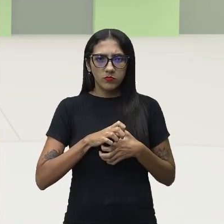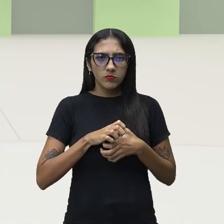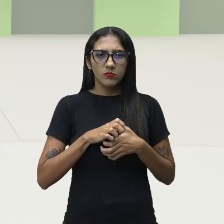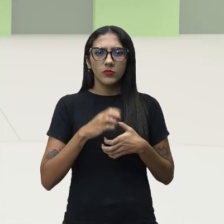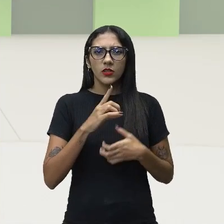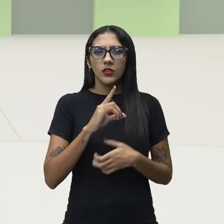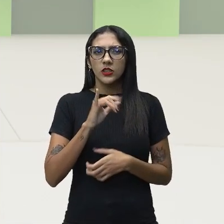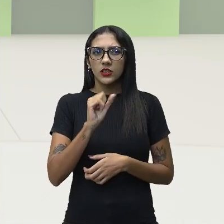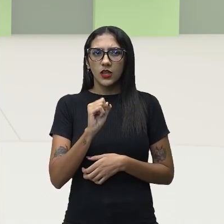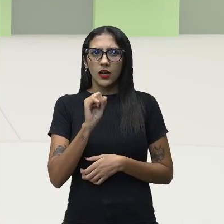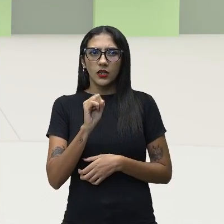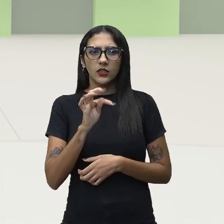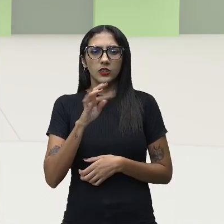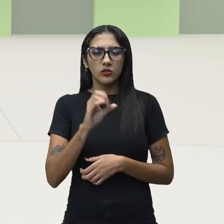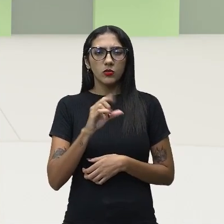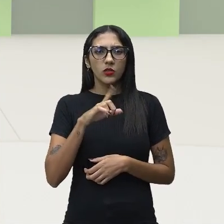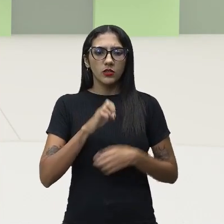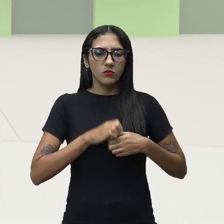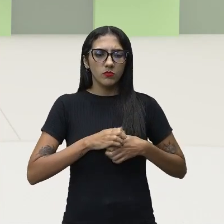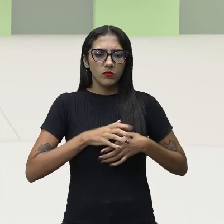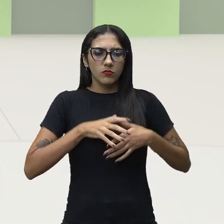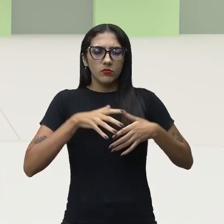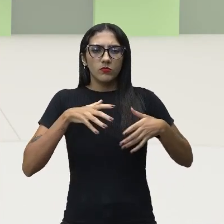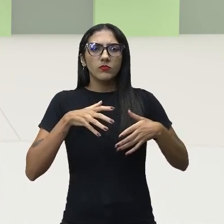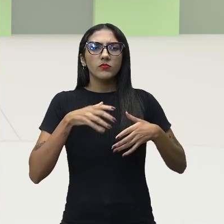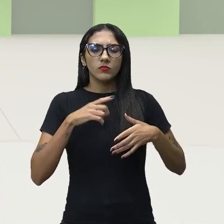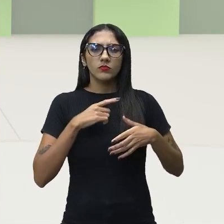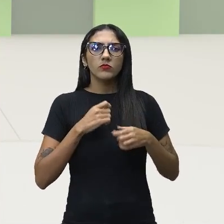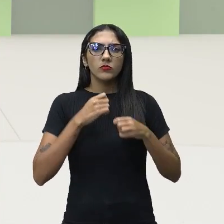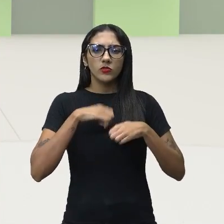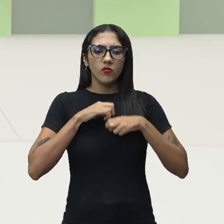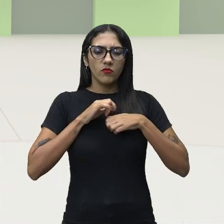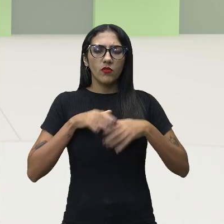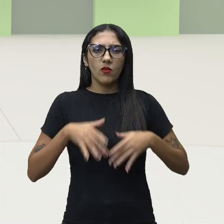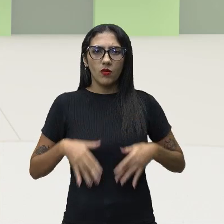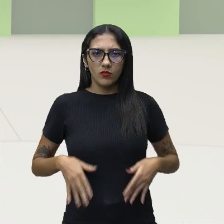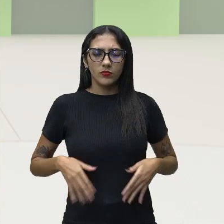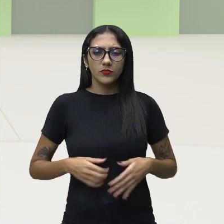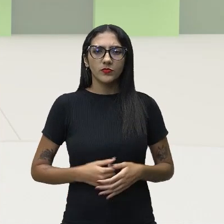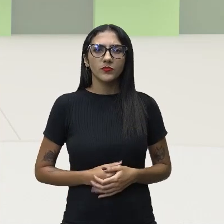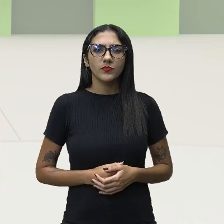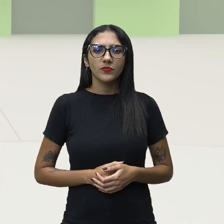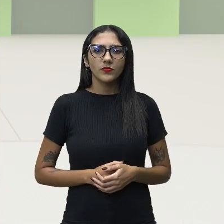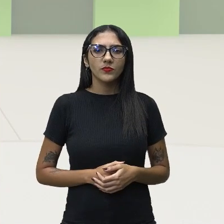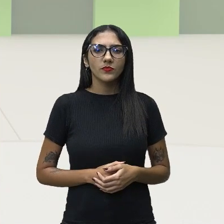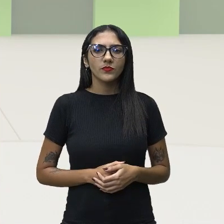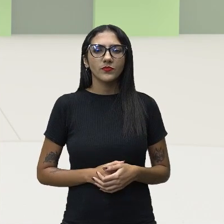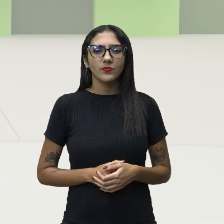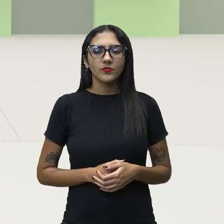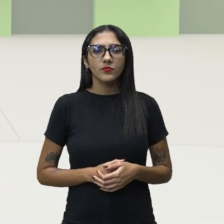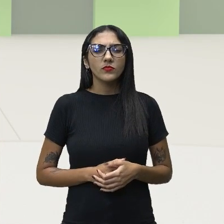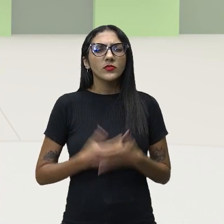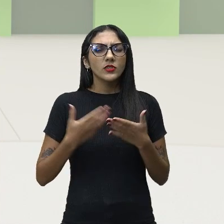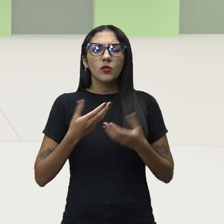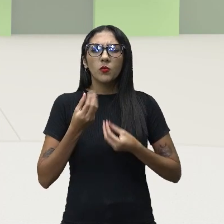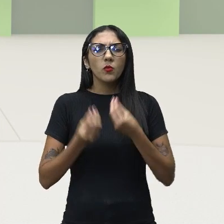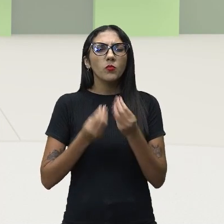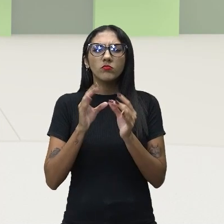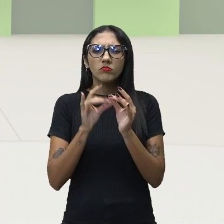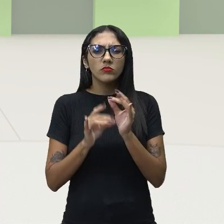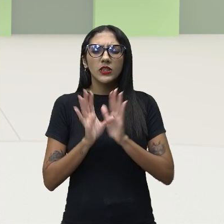o relaxamento é a diástole que vai fazer esse sangue fluir para fora dele, certo? Dentro dele a gente observa, olha, que